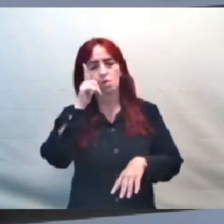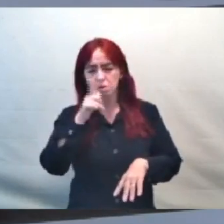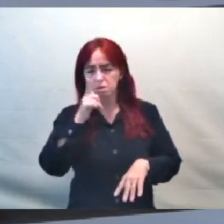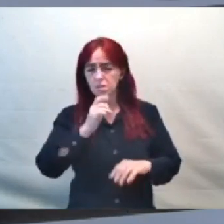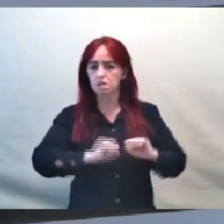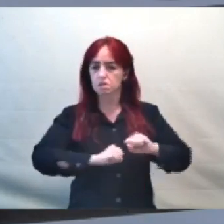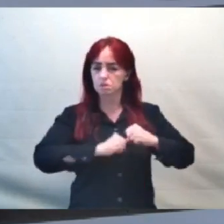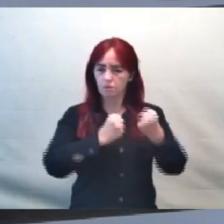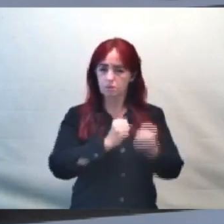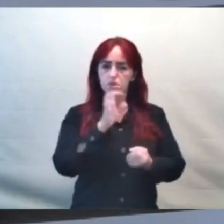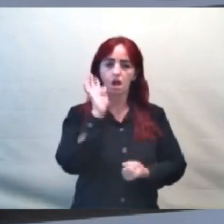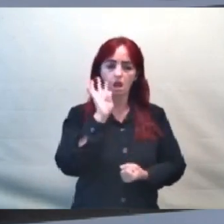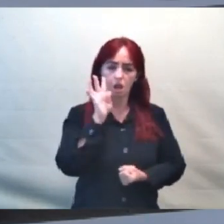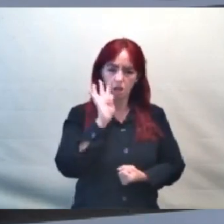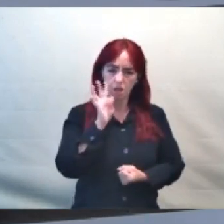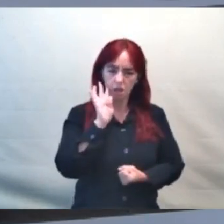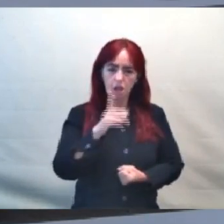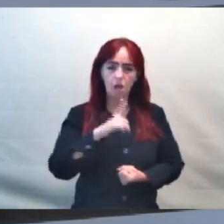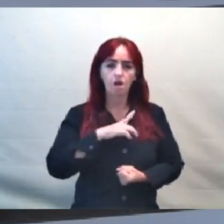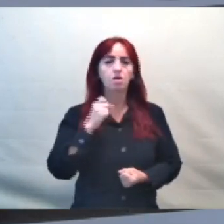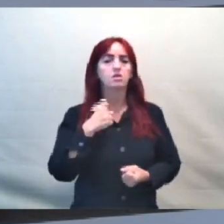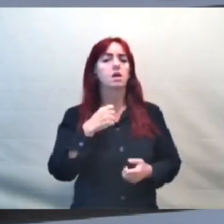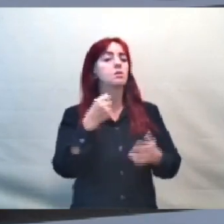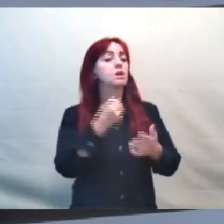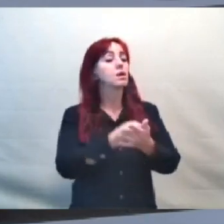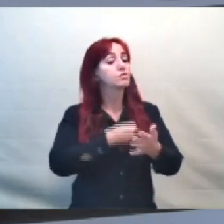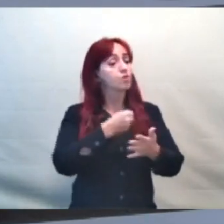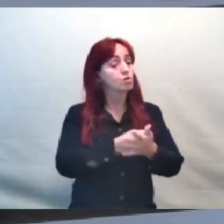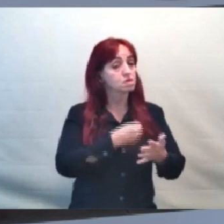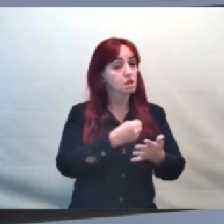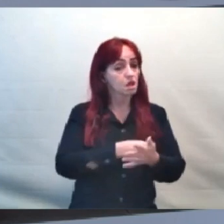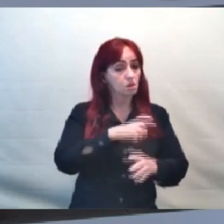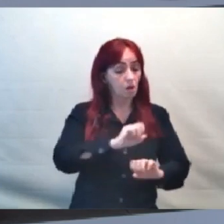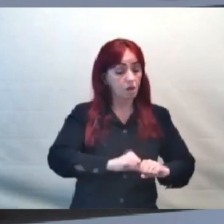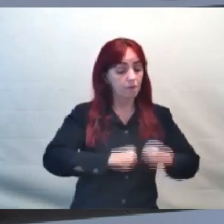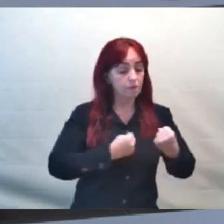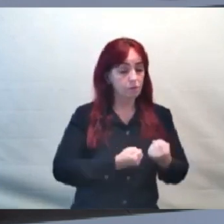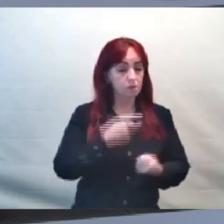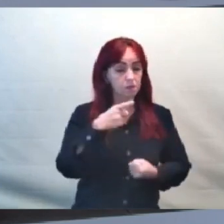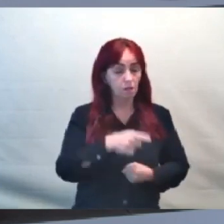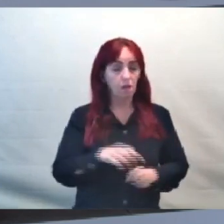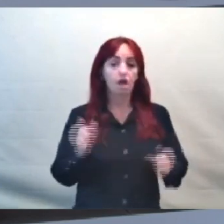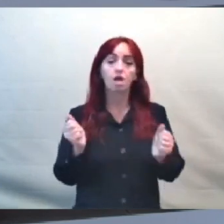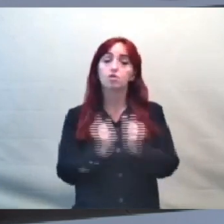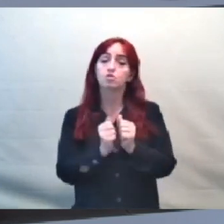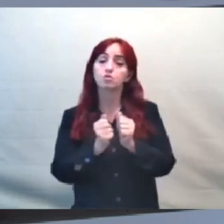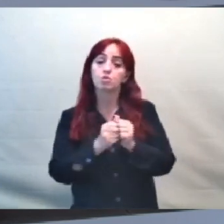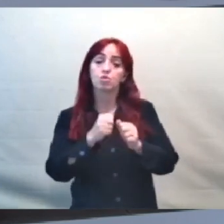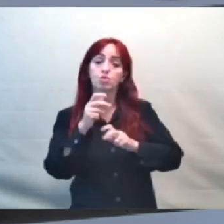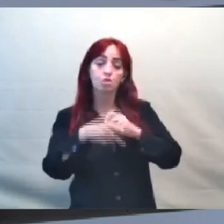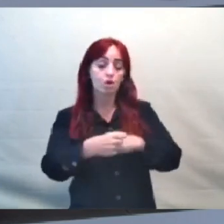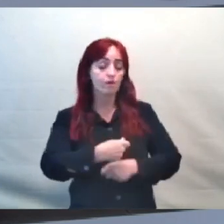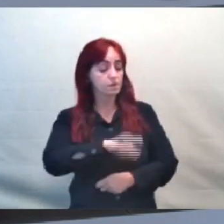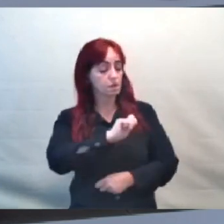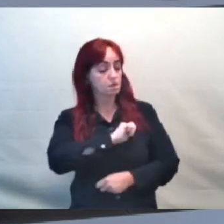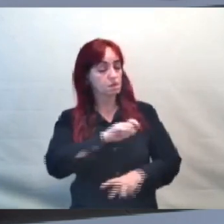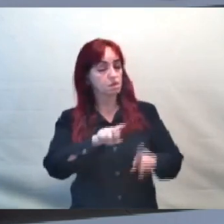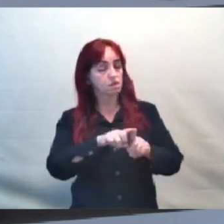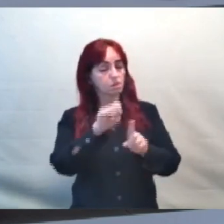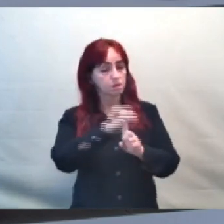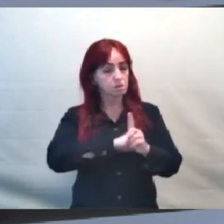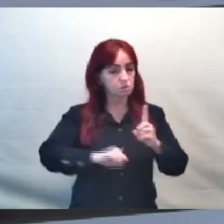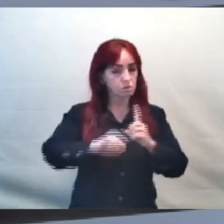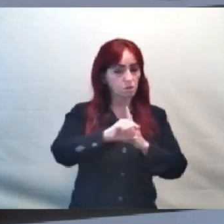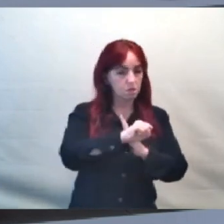sendo bem insistente naquela ação, juntamente com a fiscalização, assistência social, a guarda